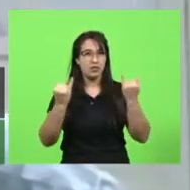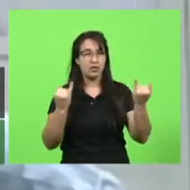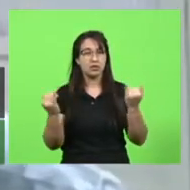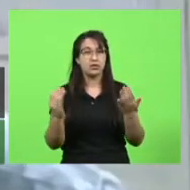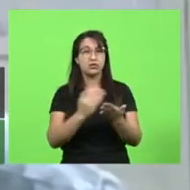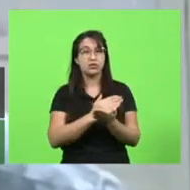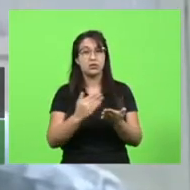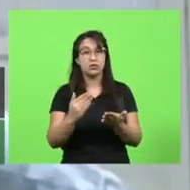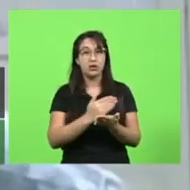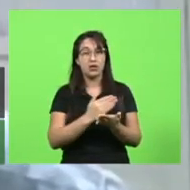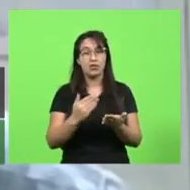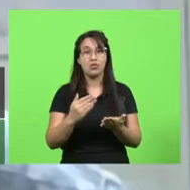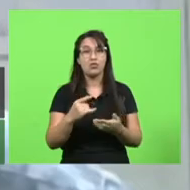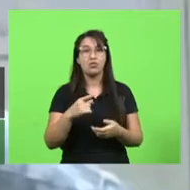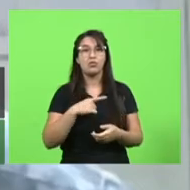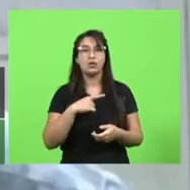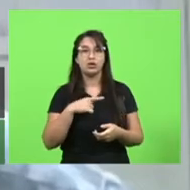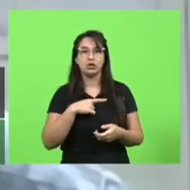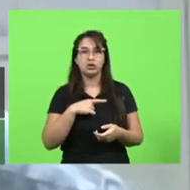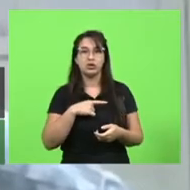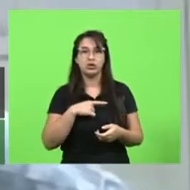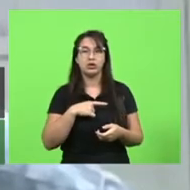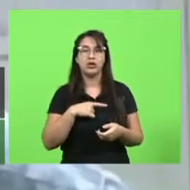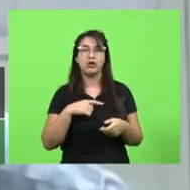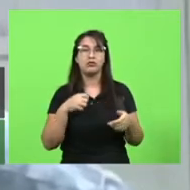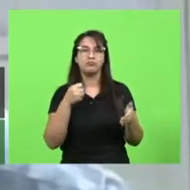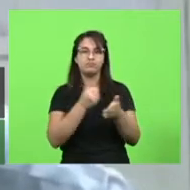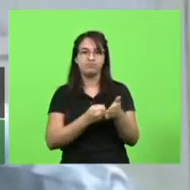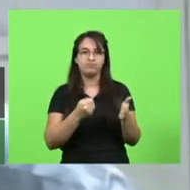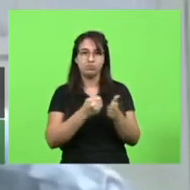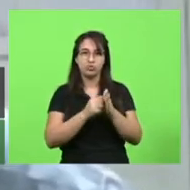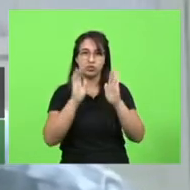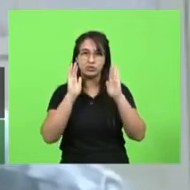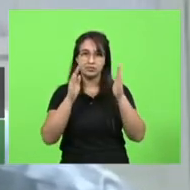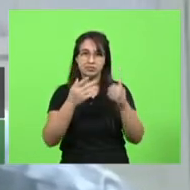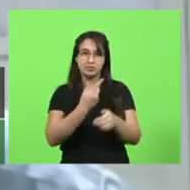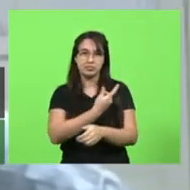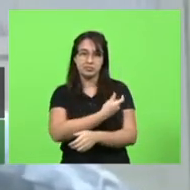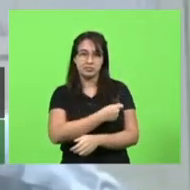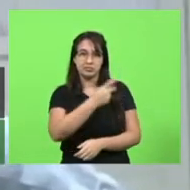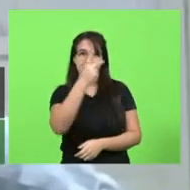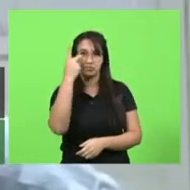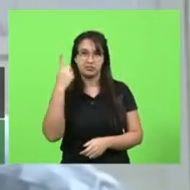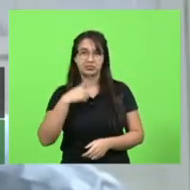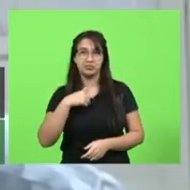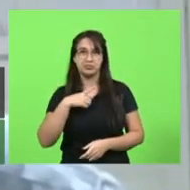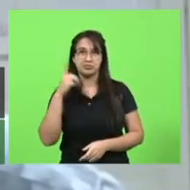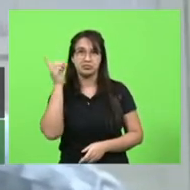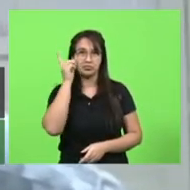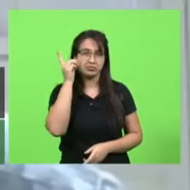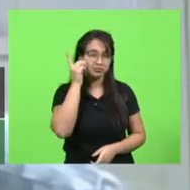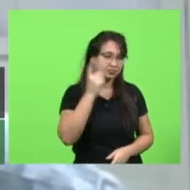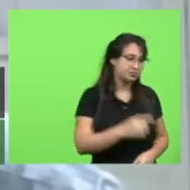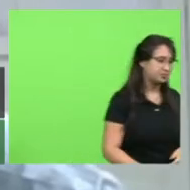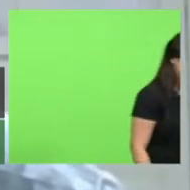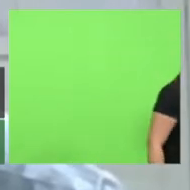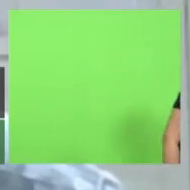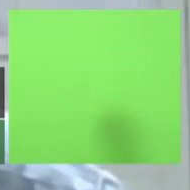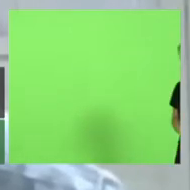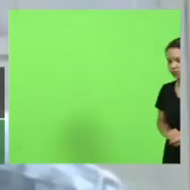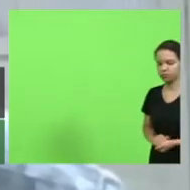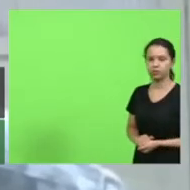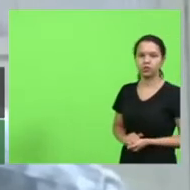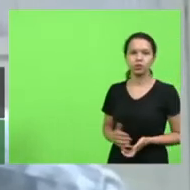fundamentação desta nossa luta específica pela vacinação das pessoas com síndrome de Down. Hoje já temos